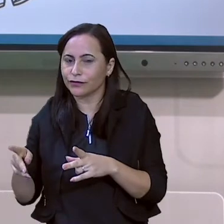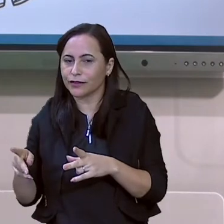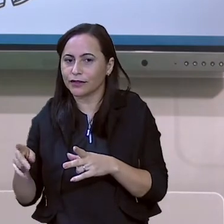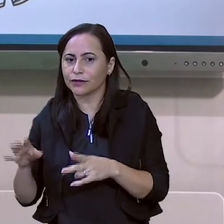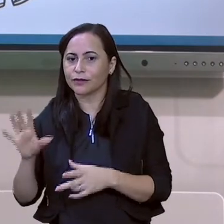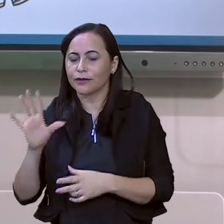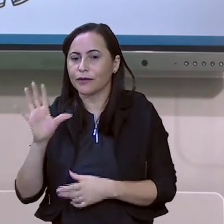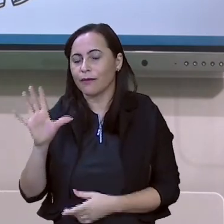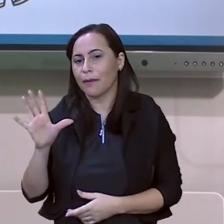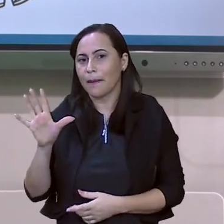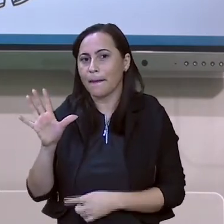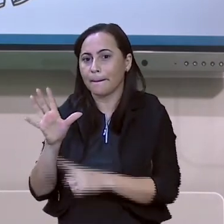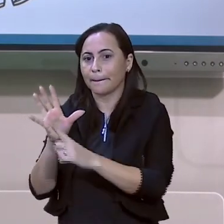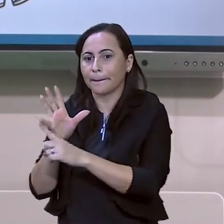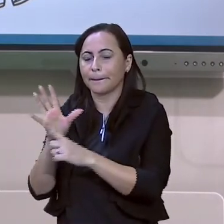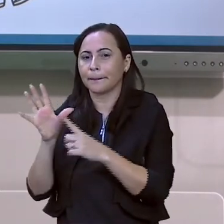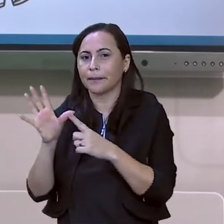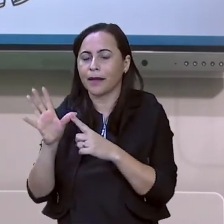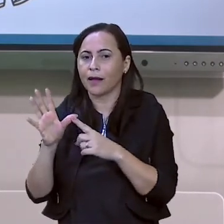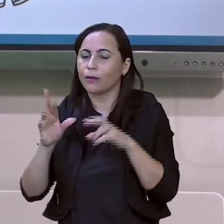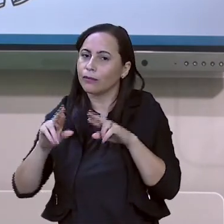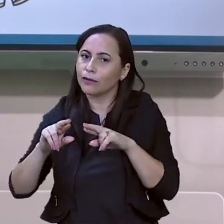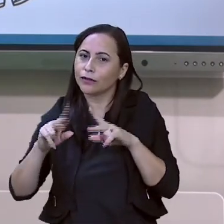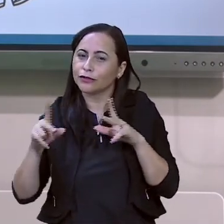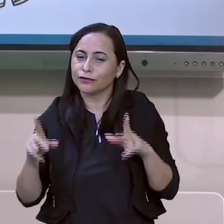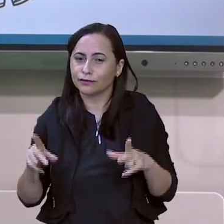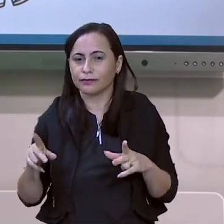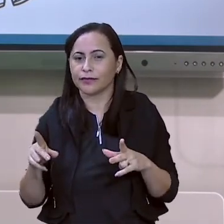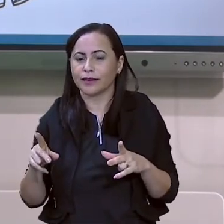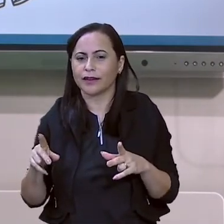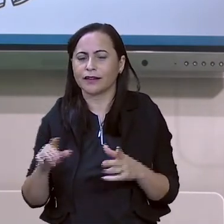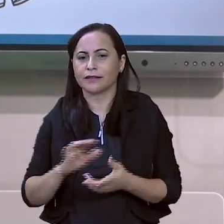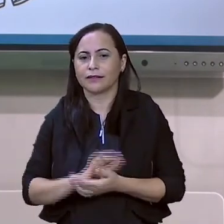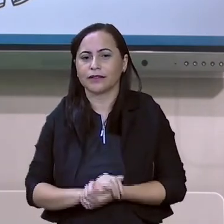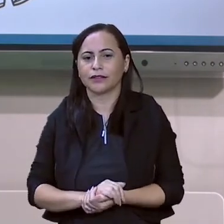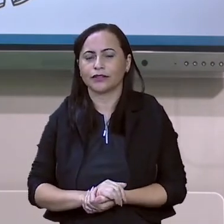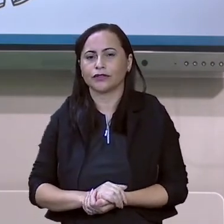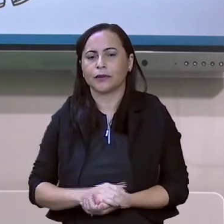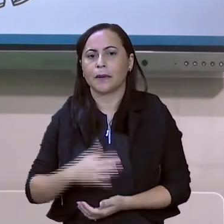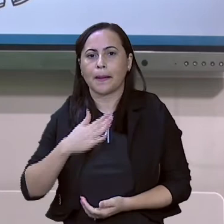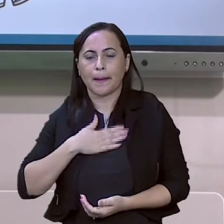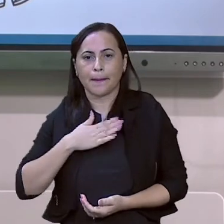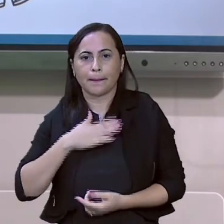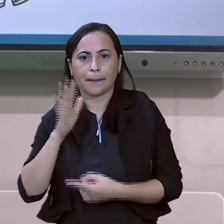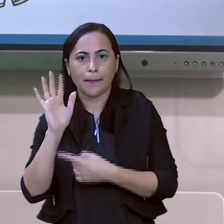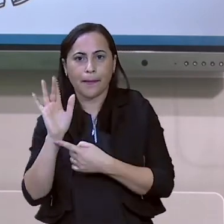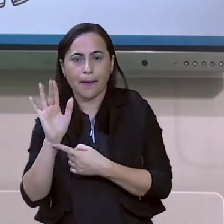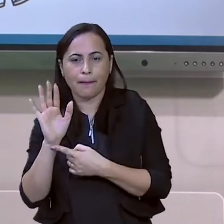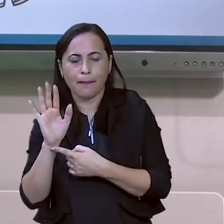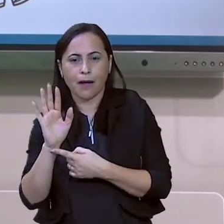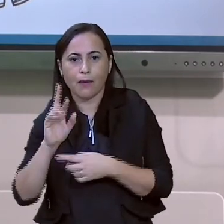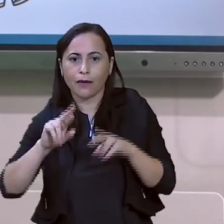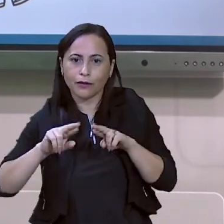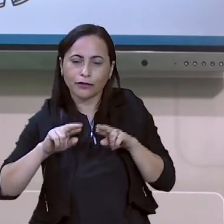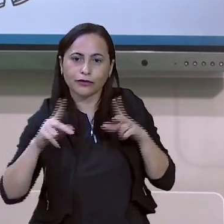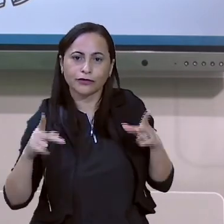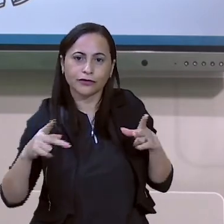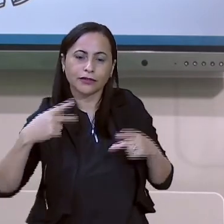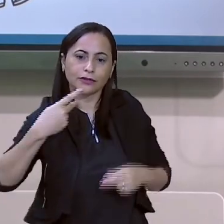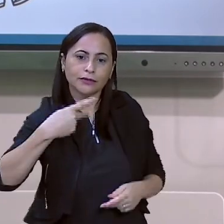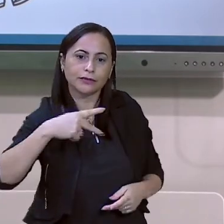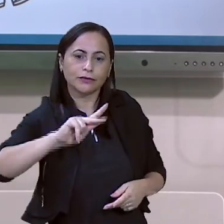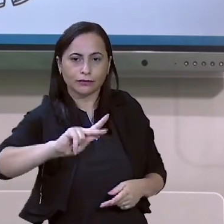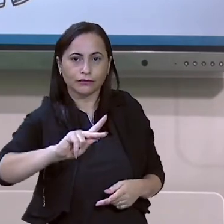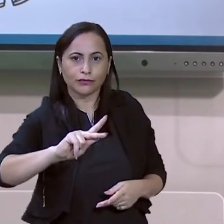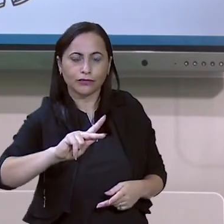uma medida não padronizada. Por quê? O tamanho da minha mão não é igual ao tamanho